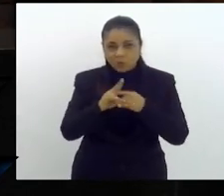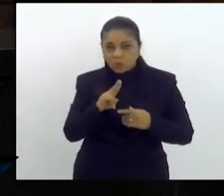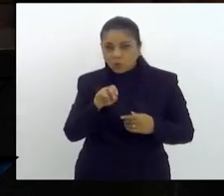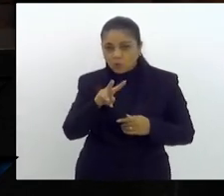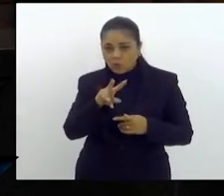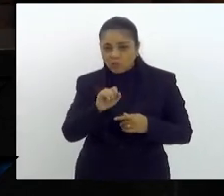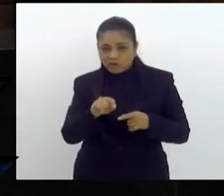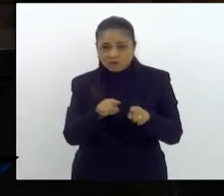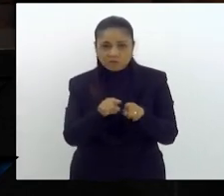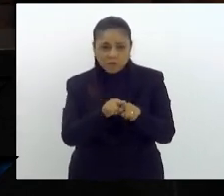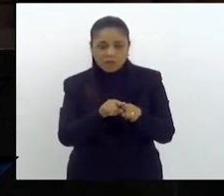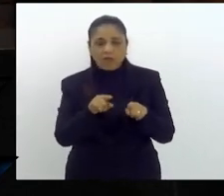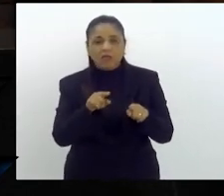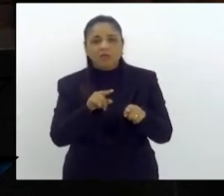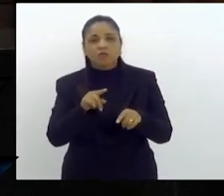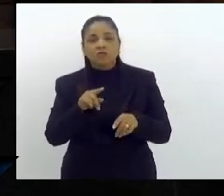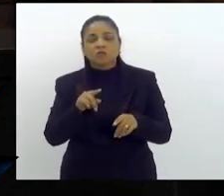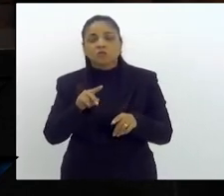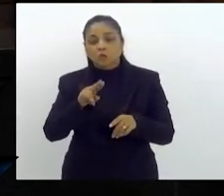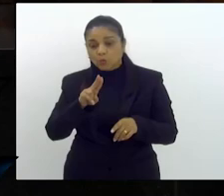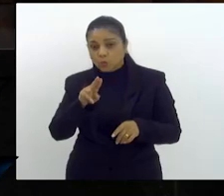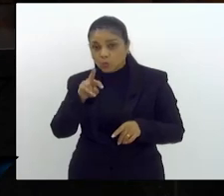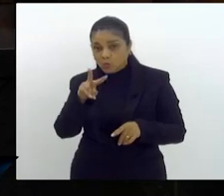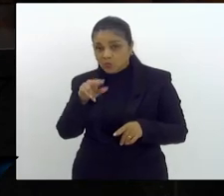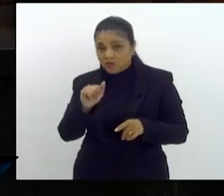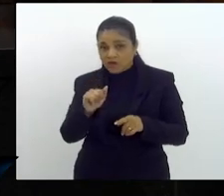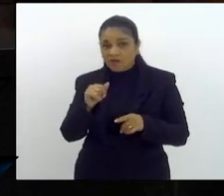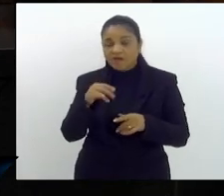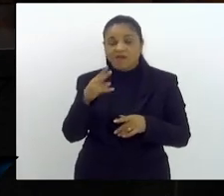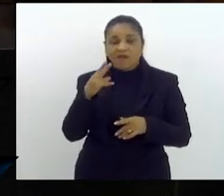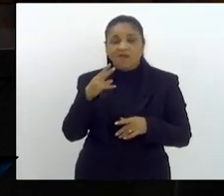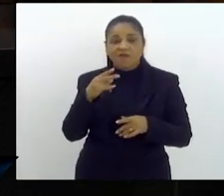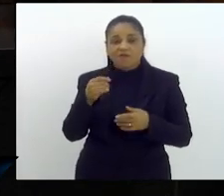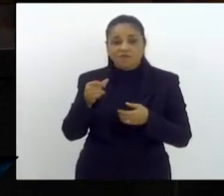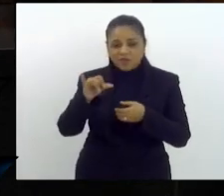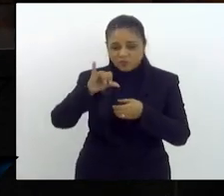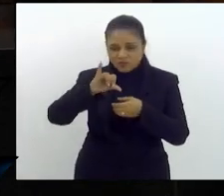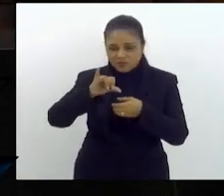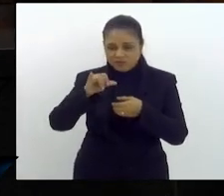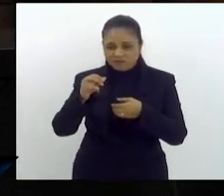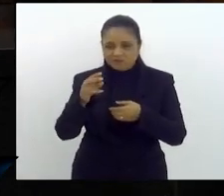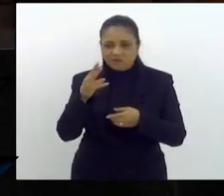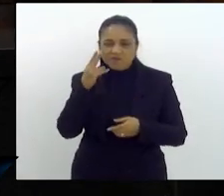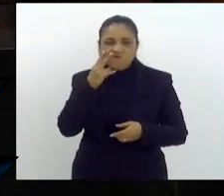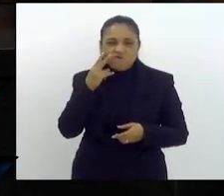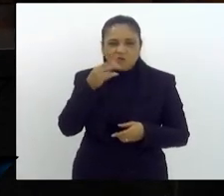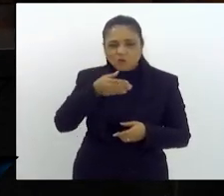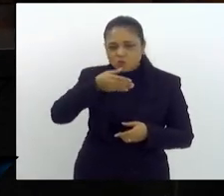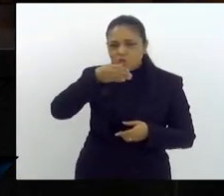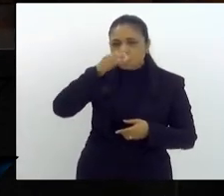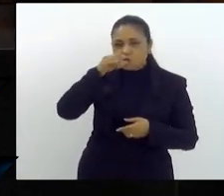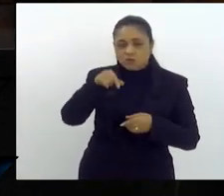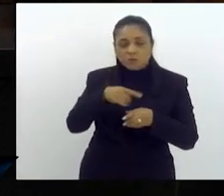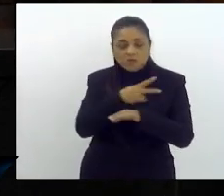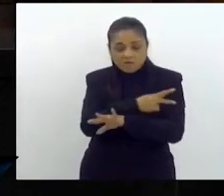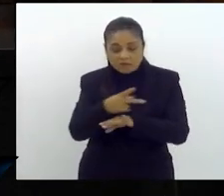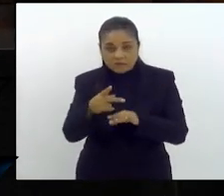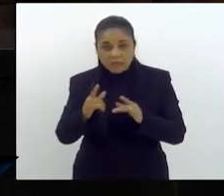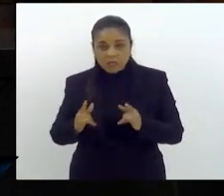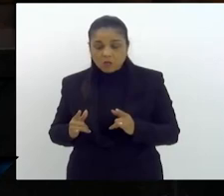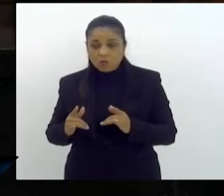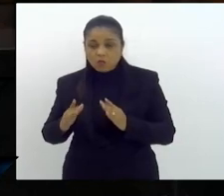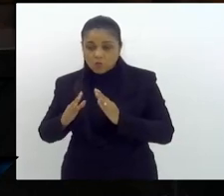na área do vinho que estão sendo planejados e já deputados Visitei o condomínio Industrial